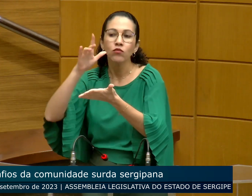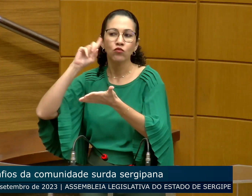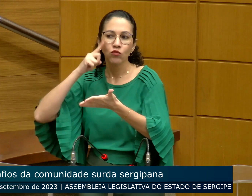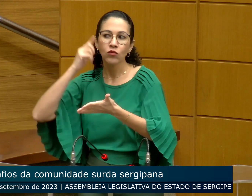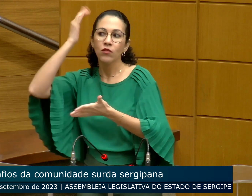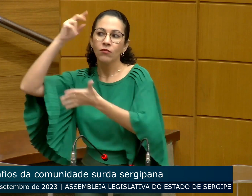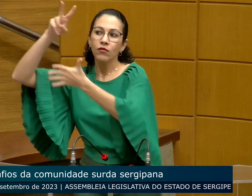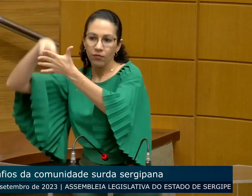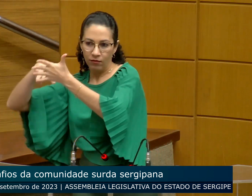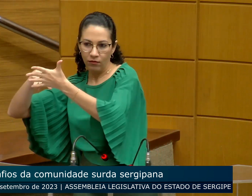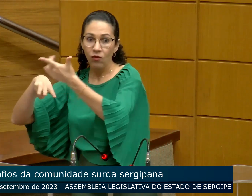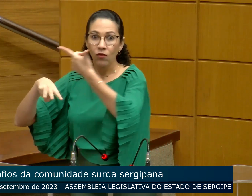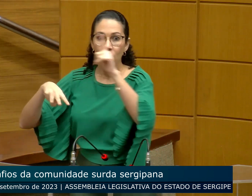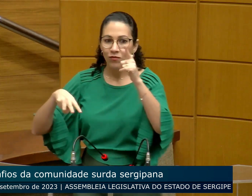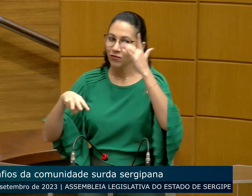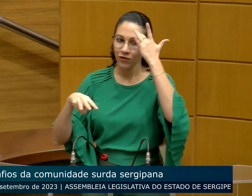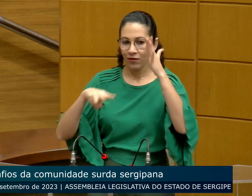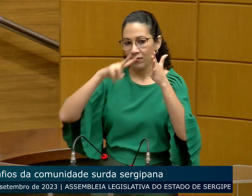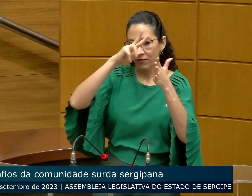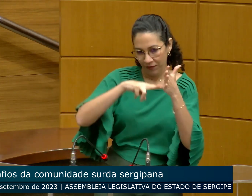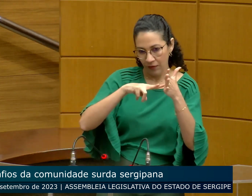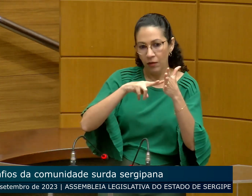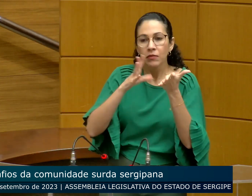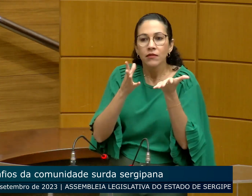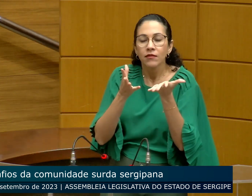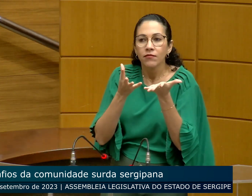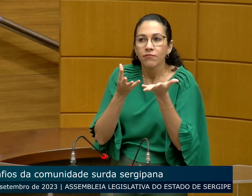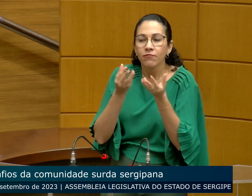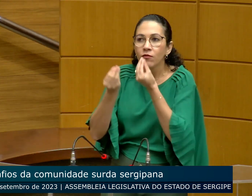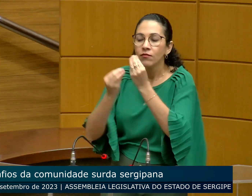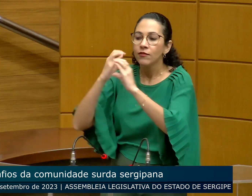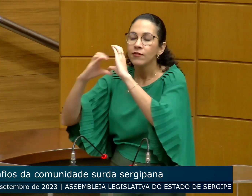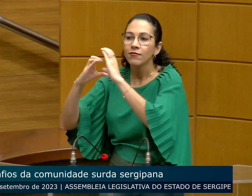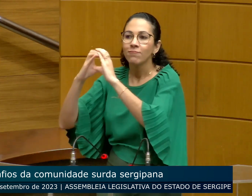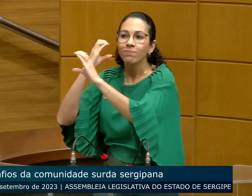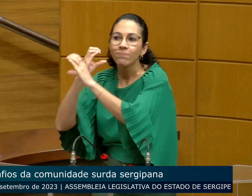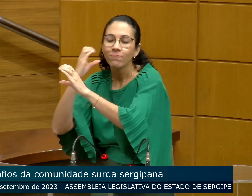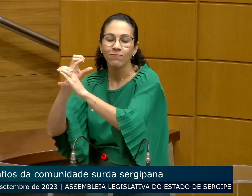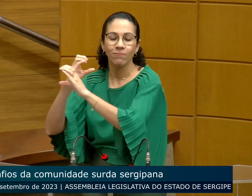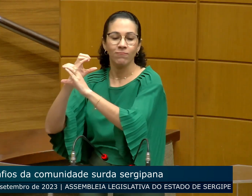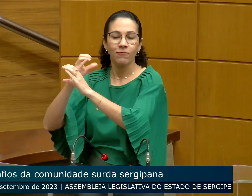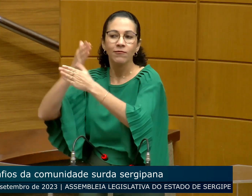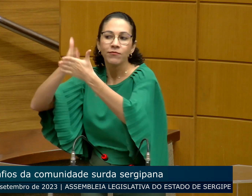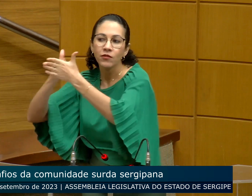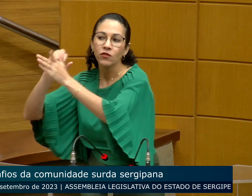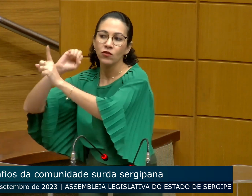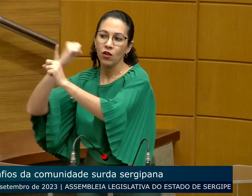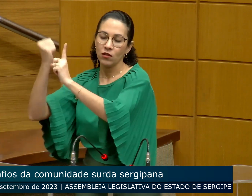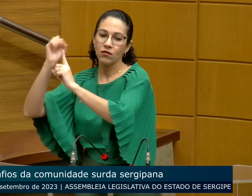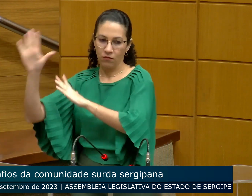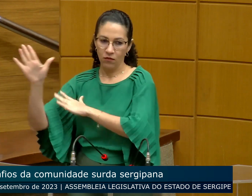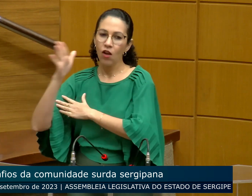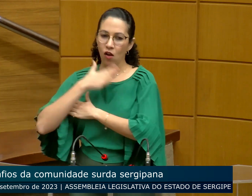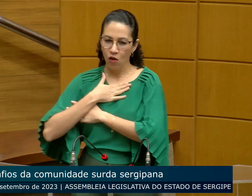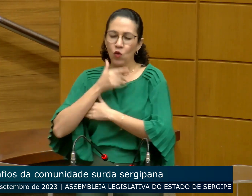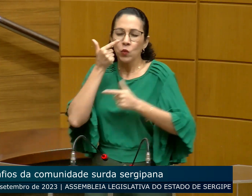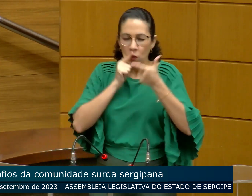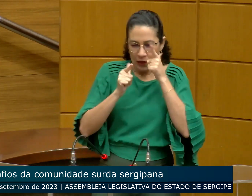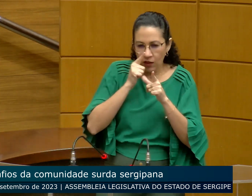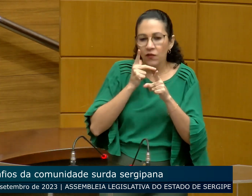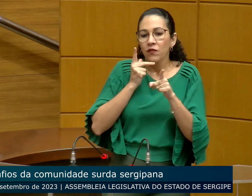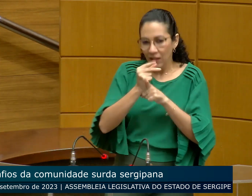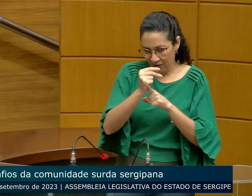porque acontece ter surdo que sabe ler e vai ter surdo que não tem uma boa leitura, e isso gera uma barreira